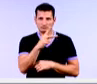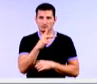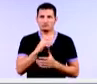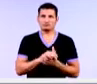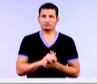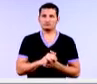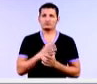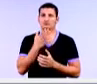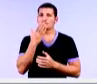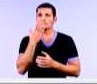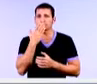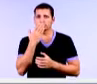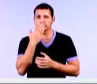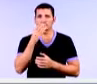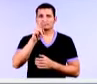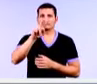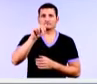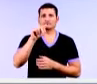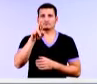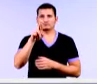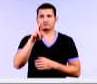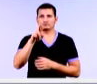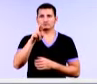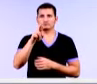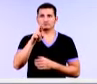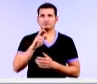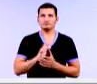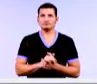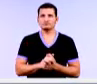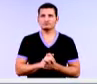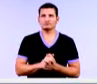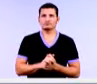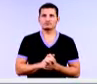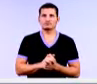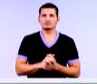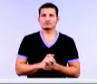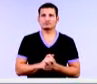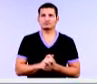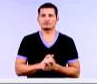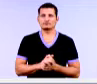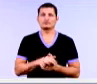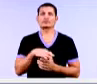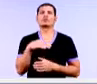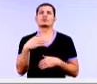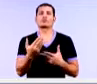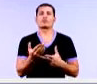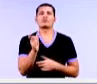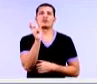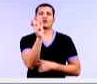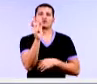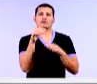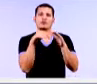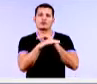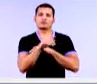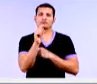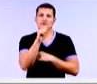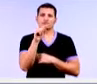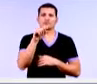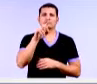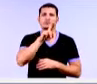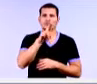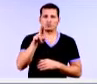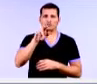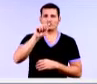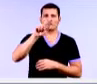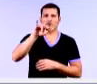o tipo de variável, conforme o que eu dei aqui, caractere, e o valor que está agora armazenado nesta variável, que é o nome